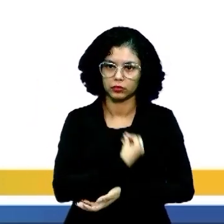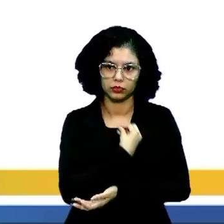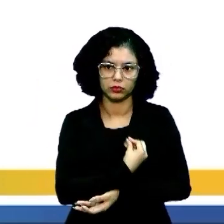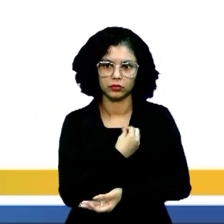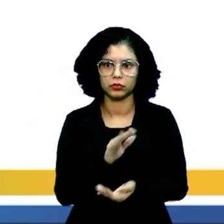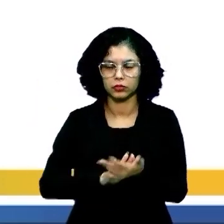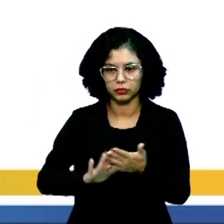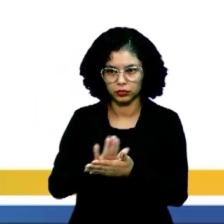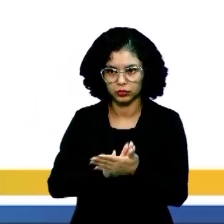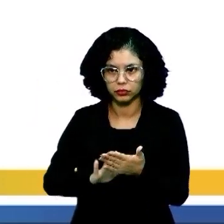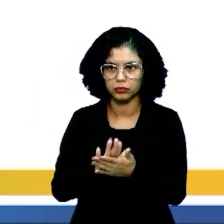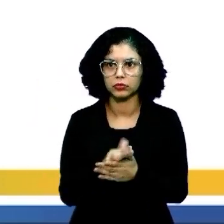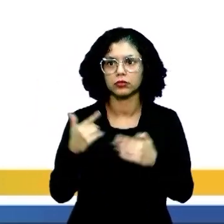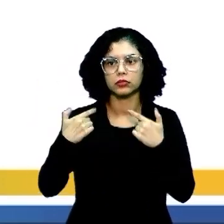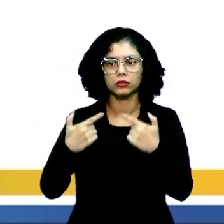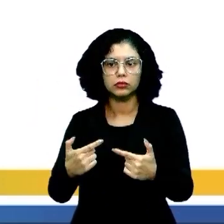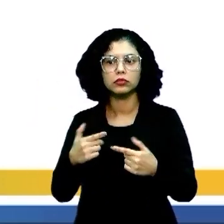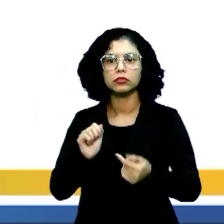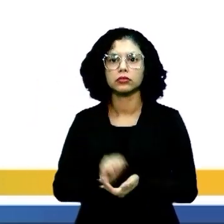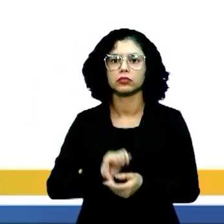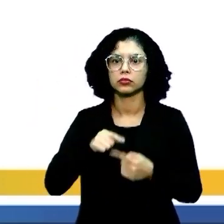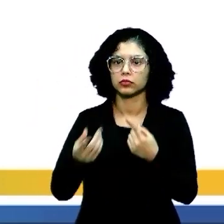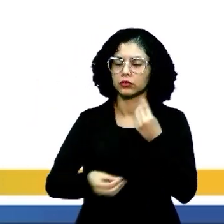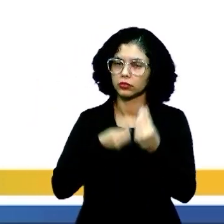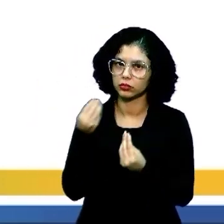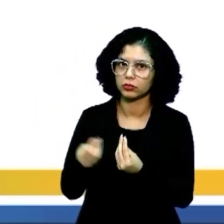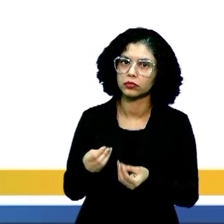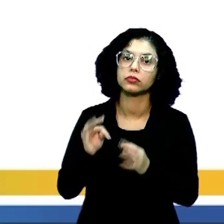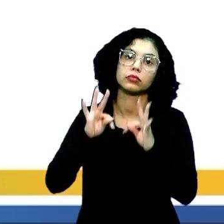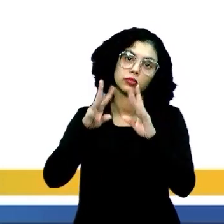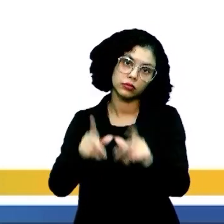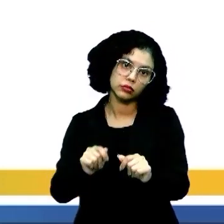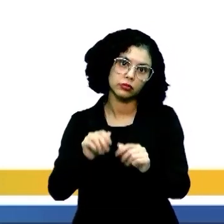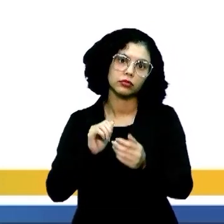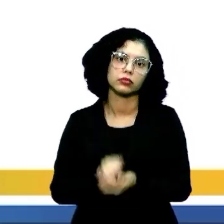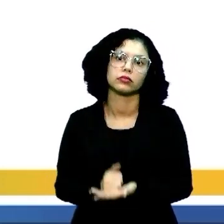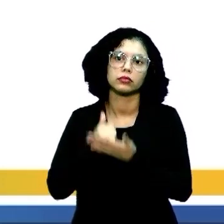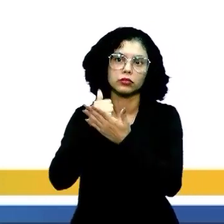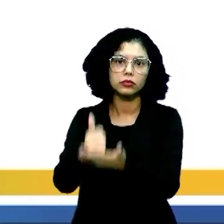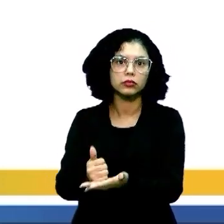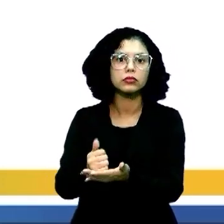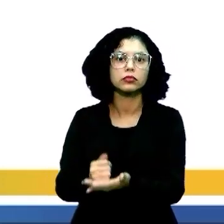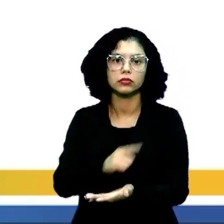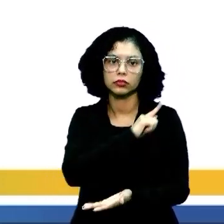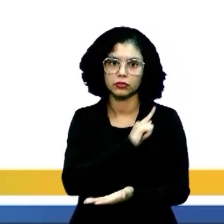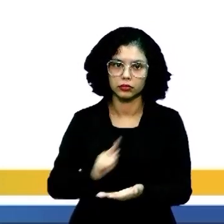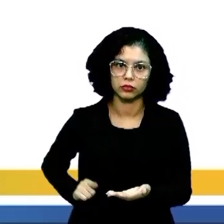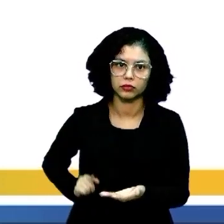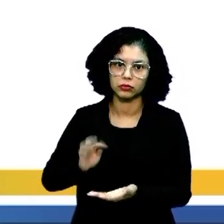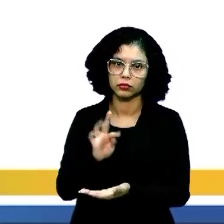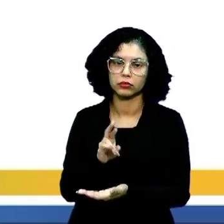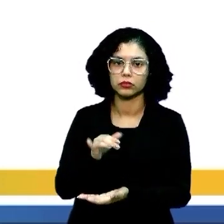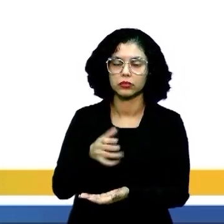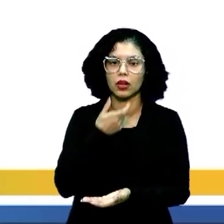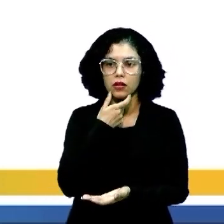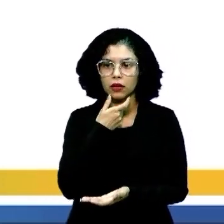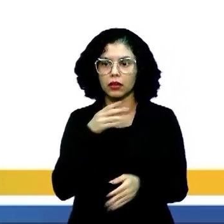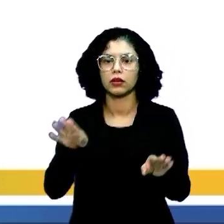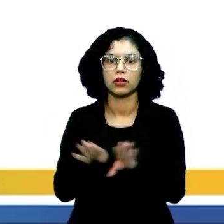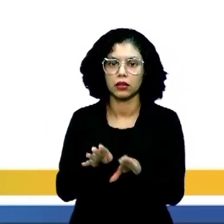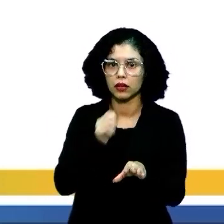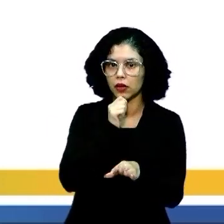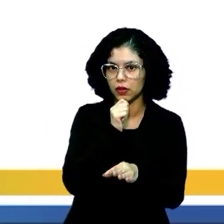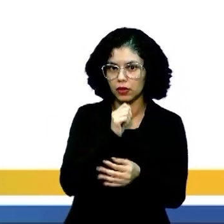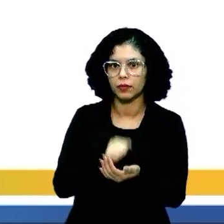presença de nenhum tipo de armas, mas, como eu disse, contudo, com o apoio na época do governo britânico, ignorando essa decisão da